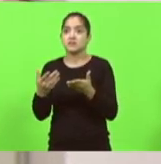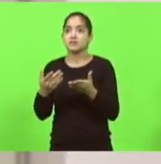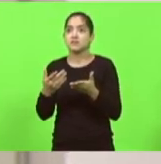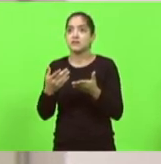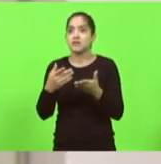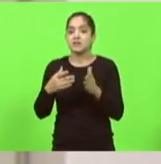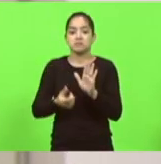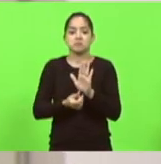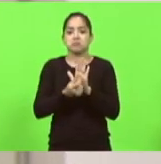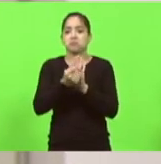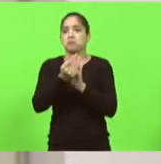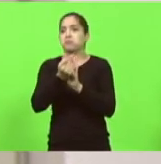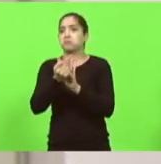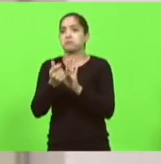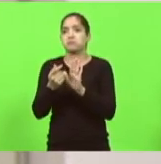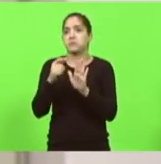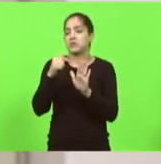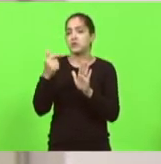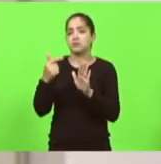orçamento da prefeitura recebendo dinheiro.